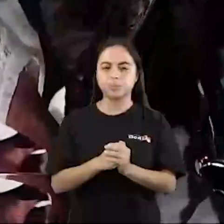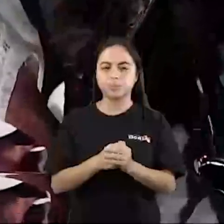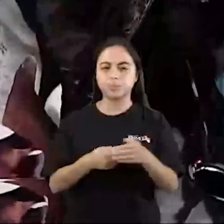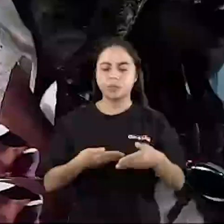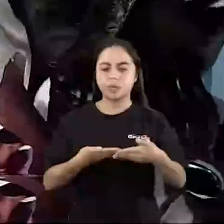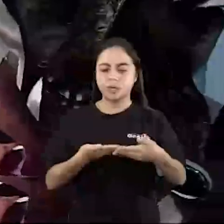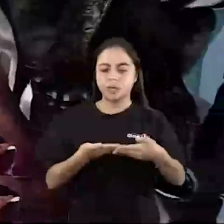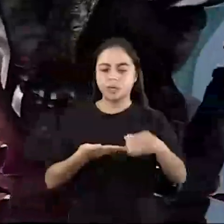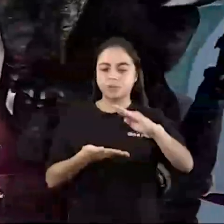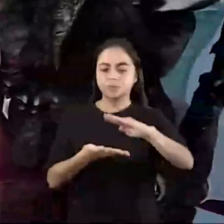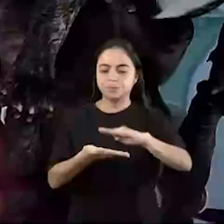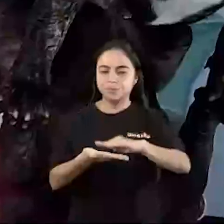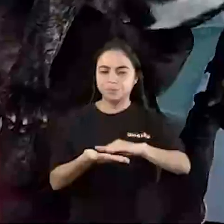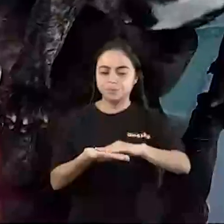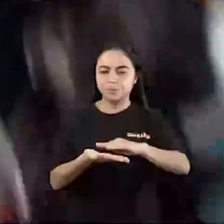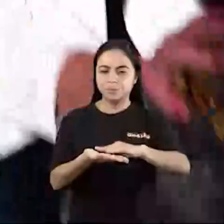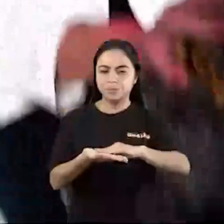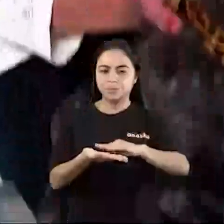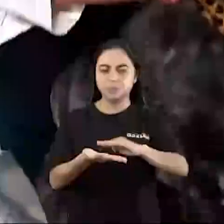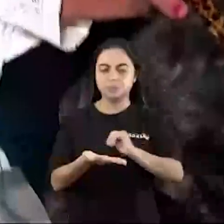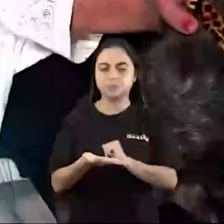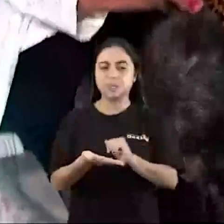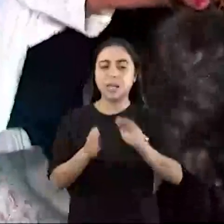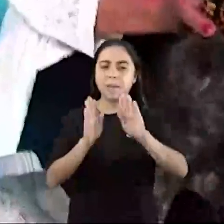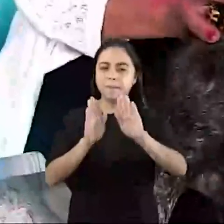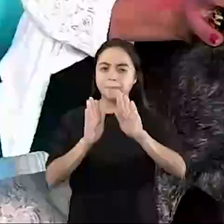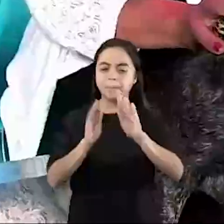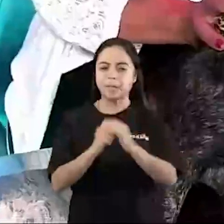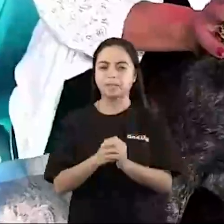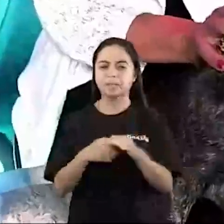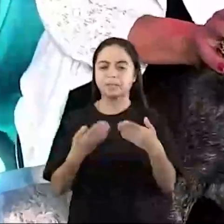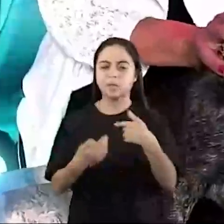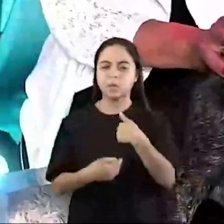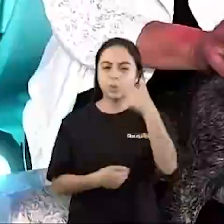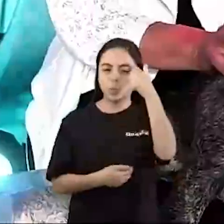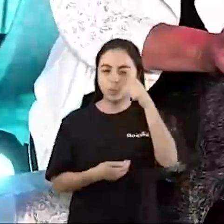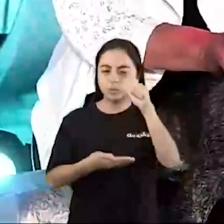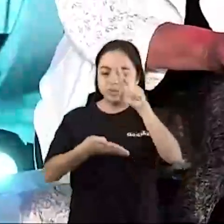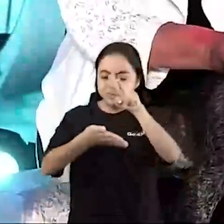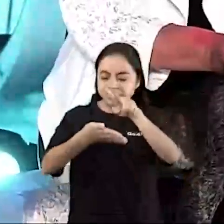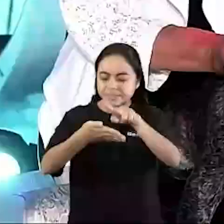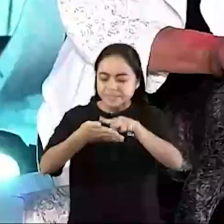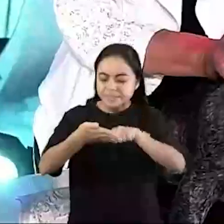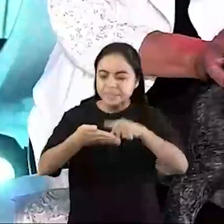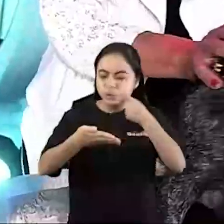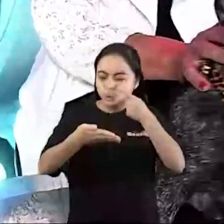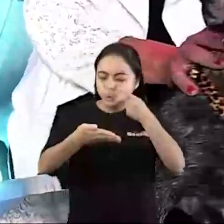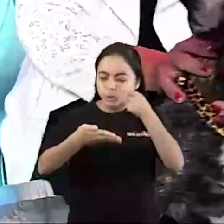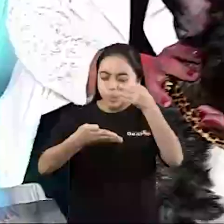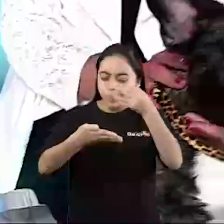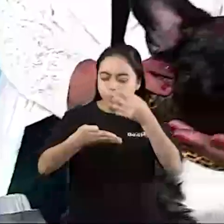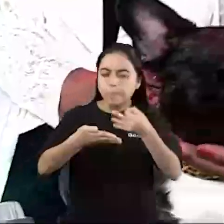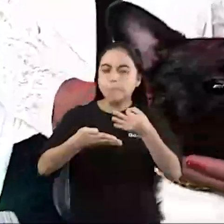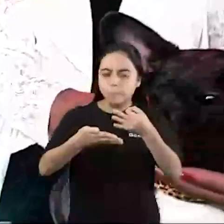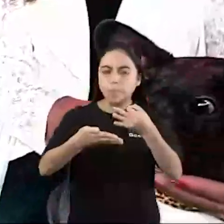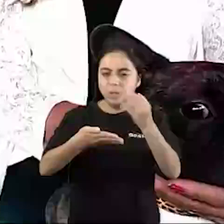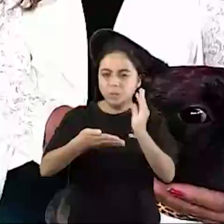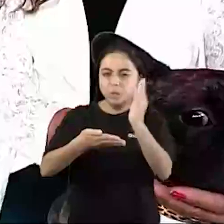a lâmina, mas para que eu consiga enxergar o que está